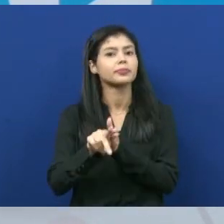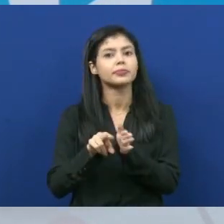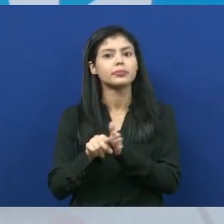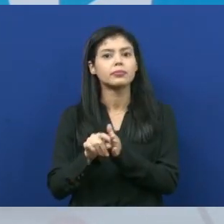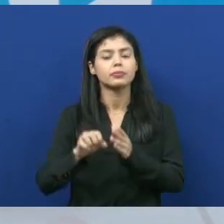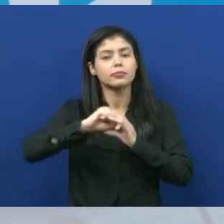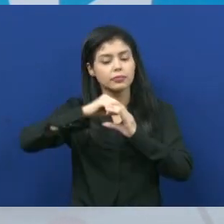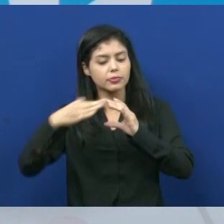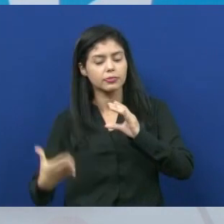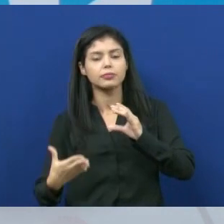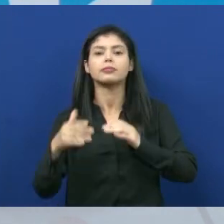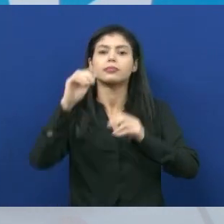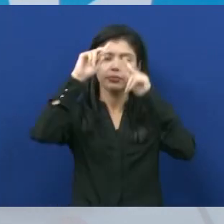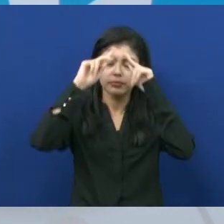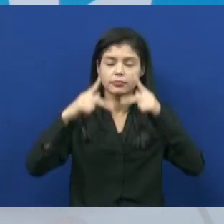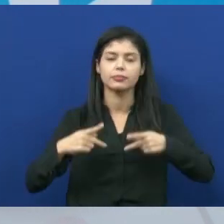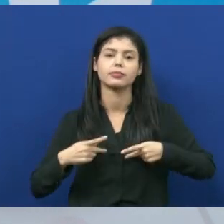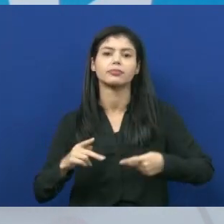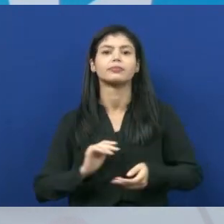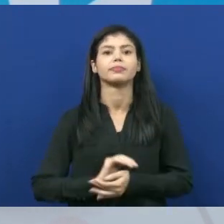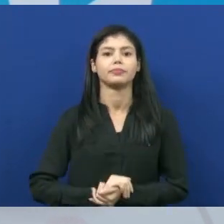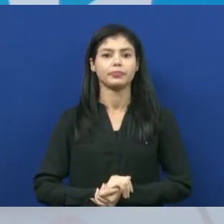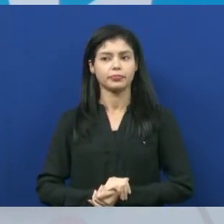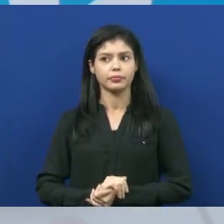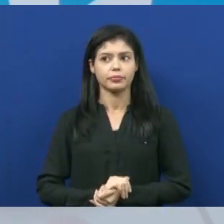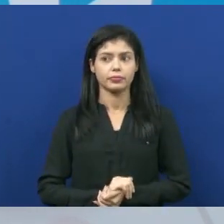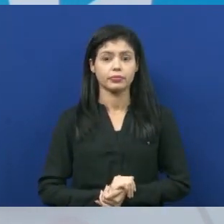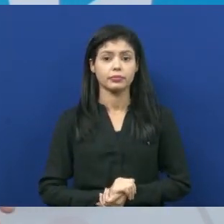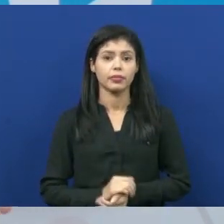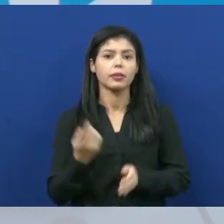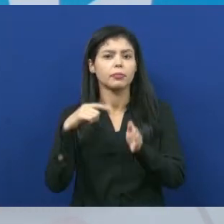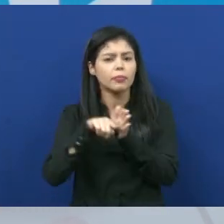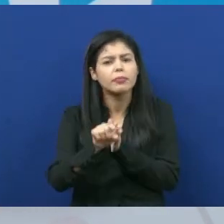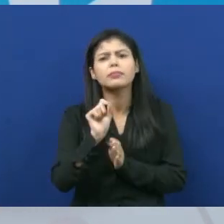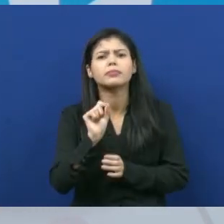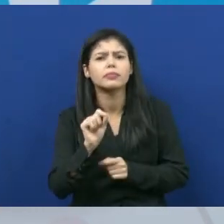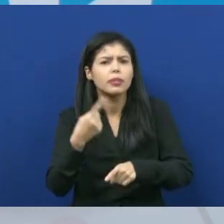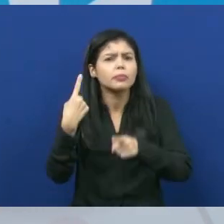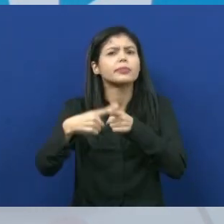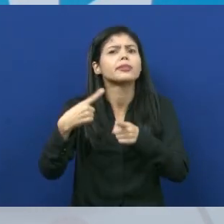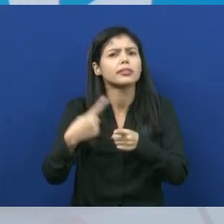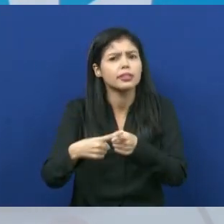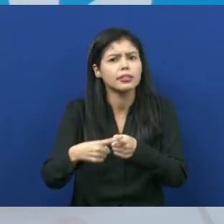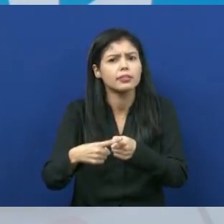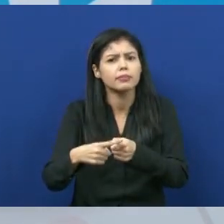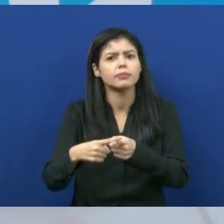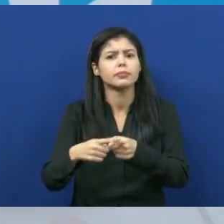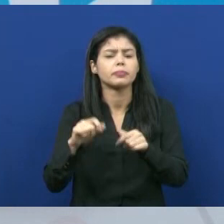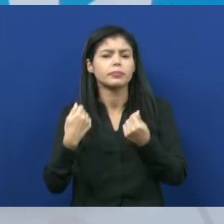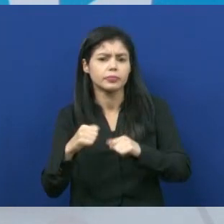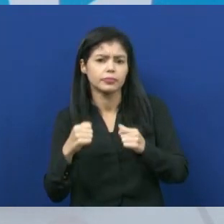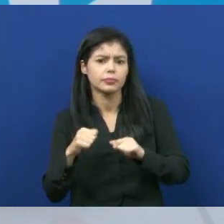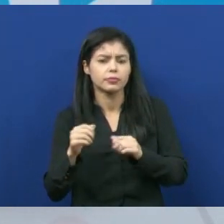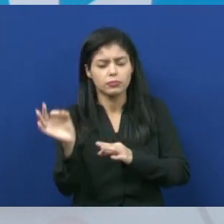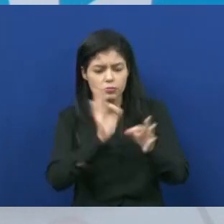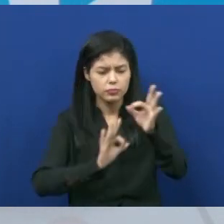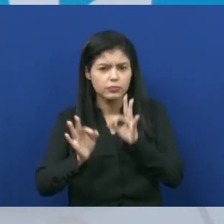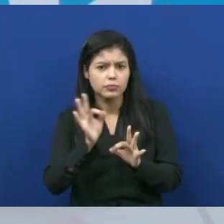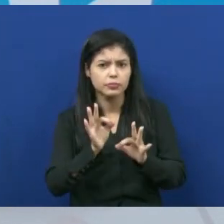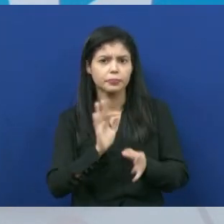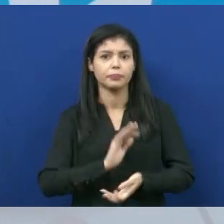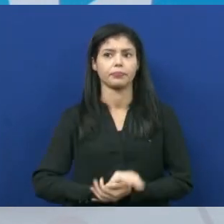sobre classificação dos seres vivos. E a pergunta que fica é: por que precisamos nos